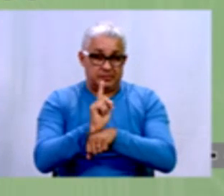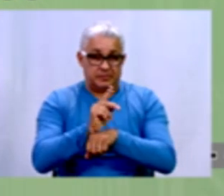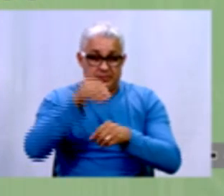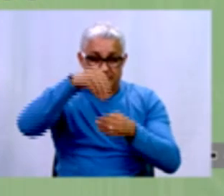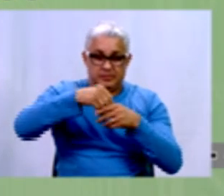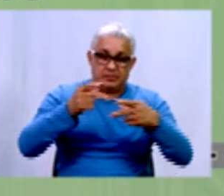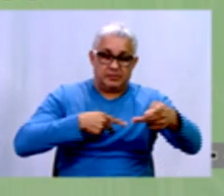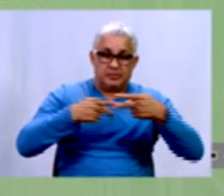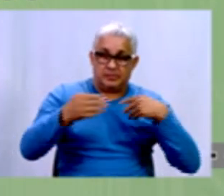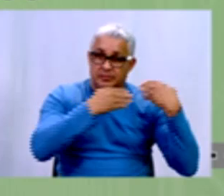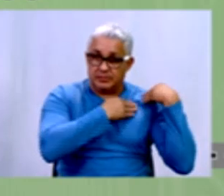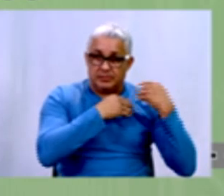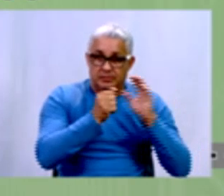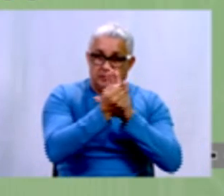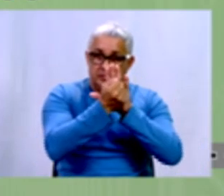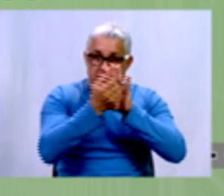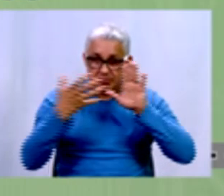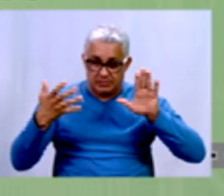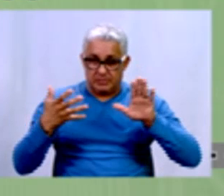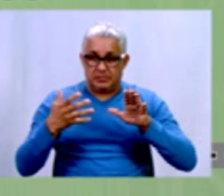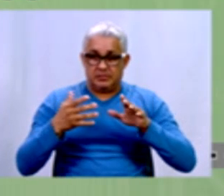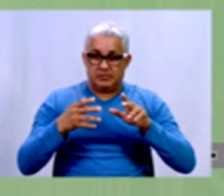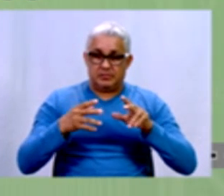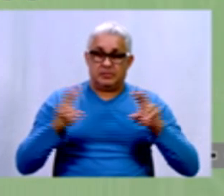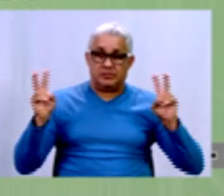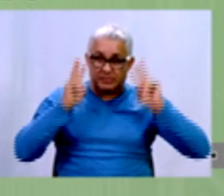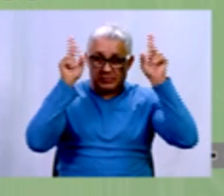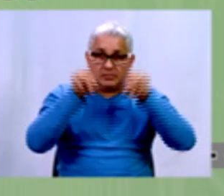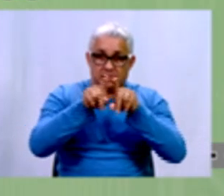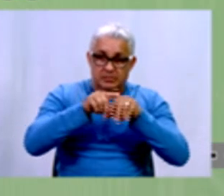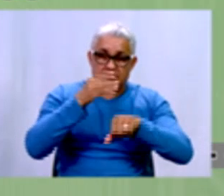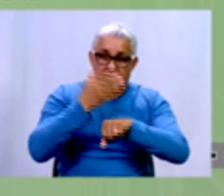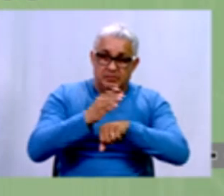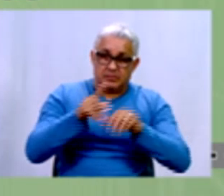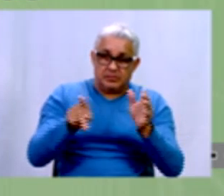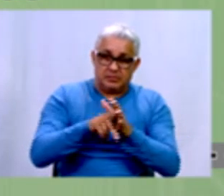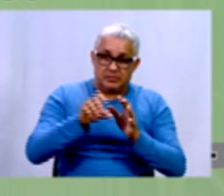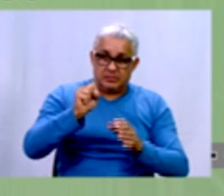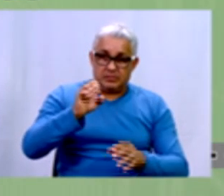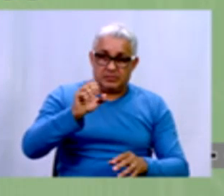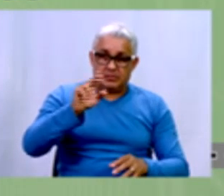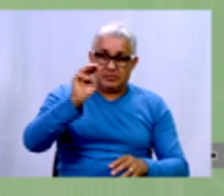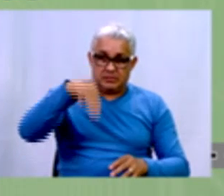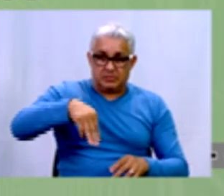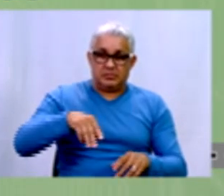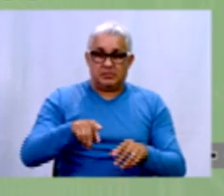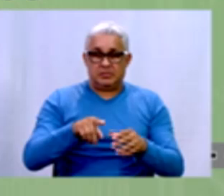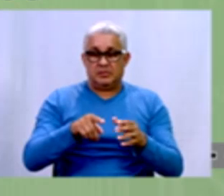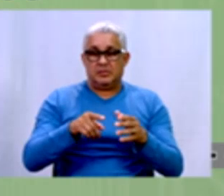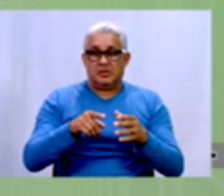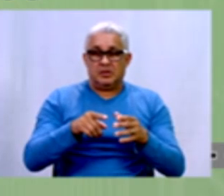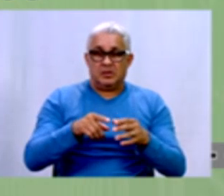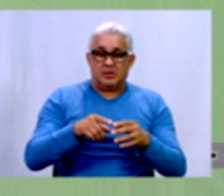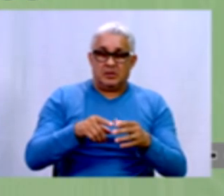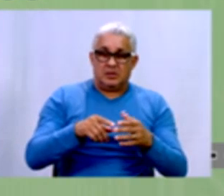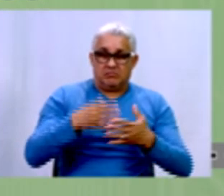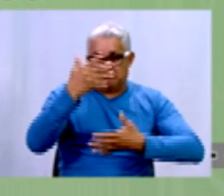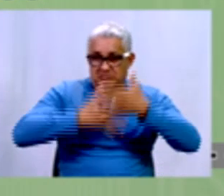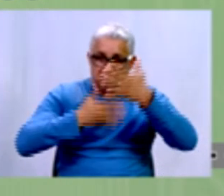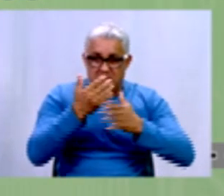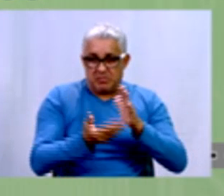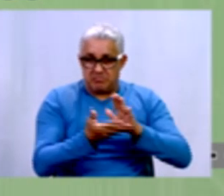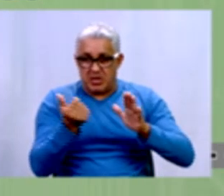É responsável pela aplicação dos valores e práticas do Scrum. Remove os obstáculos, garante